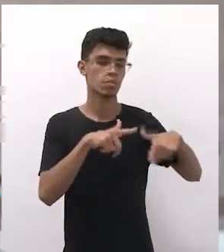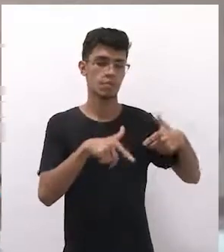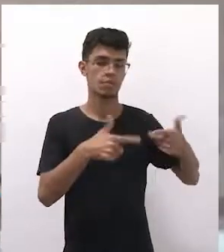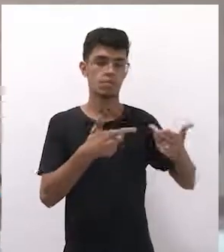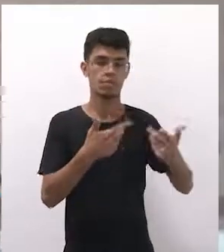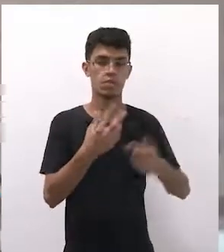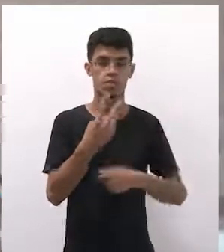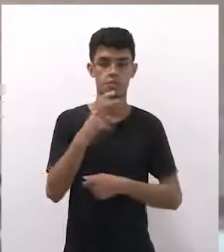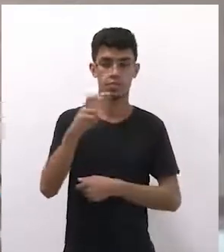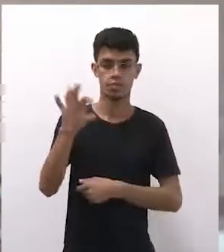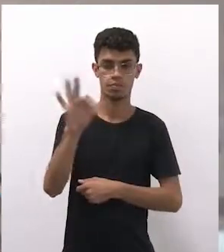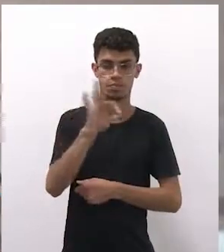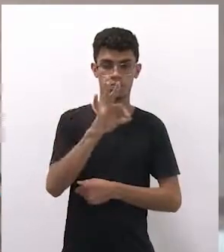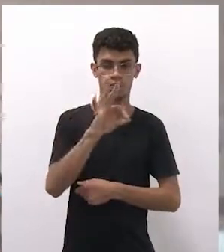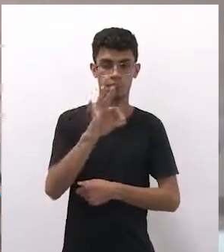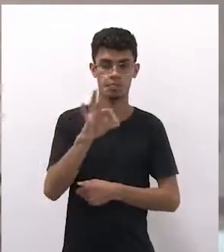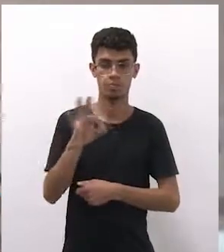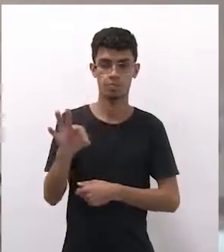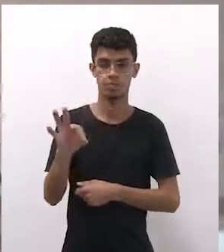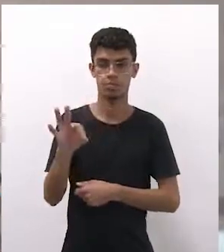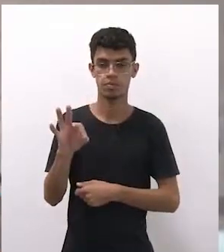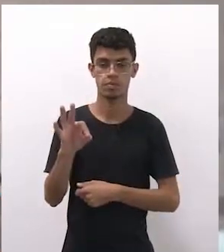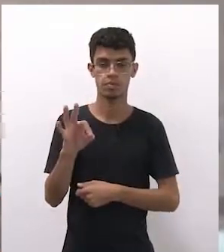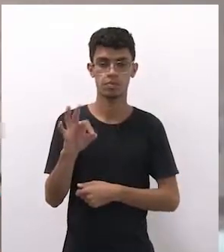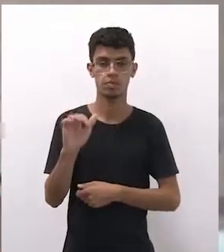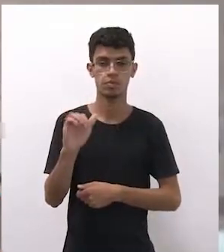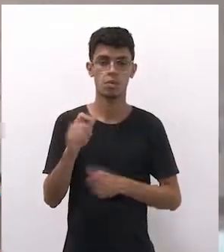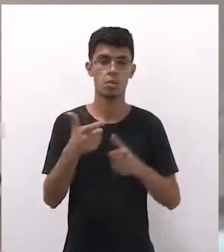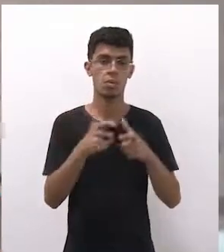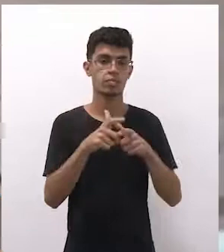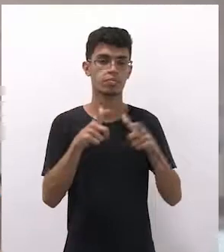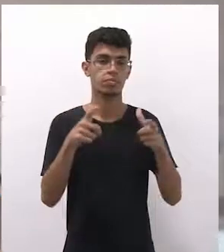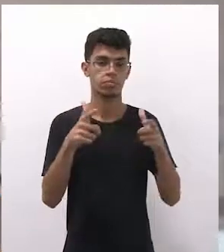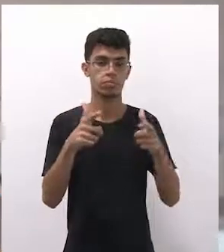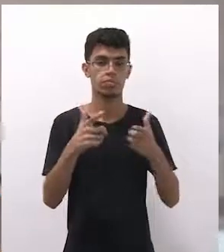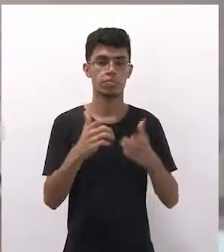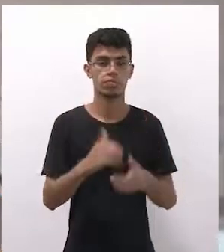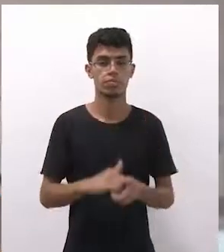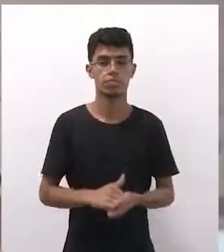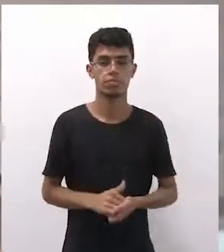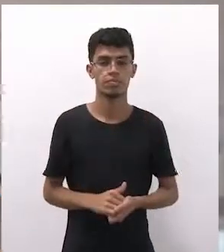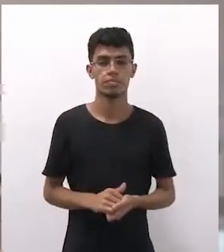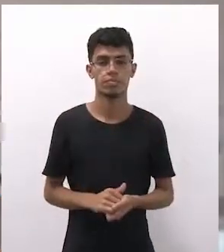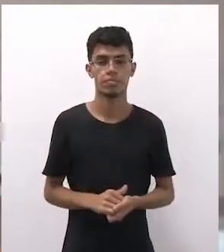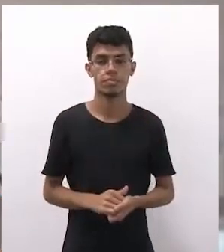tem 25%, vejam que é um percentual bem alto. E vão ser